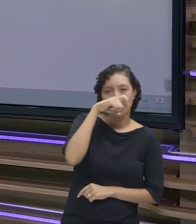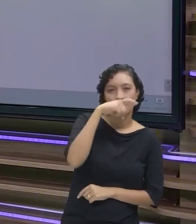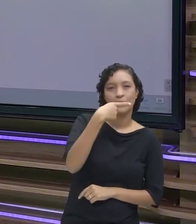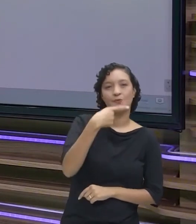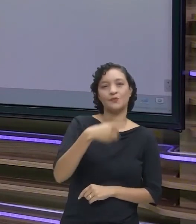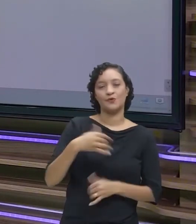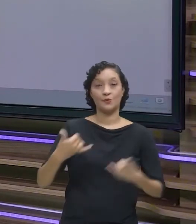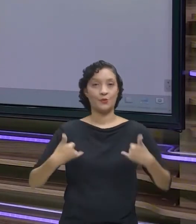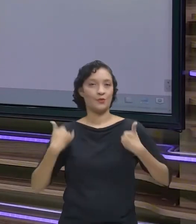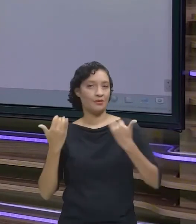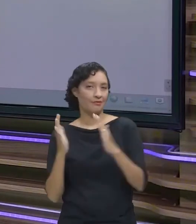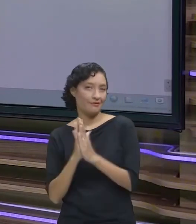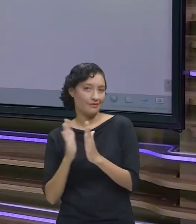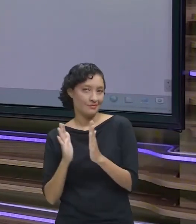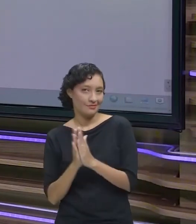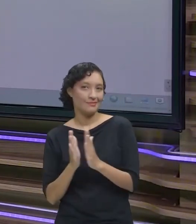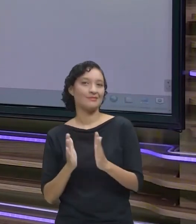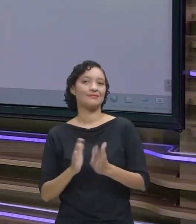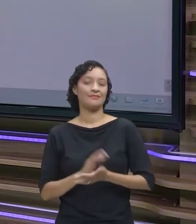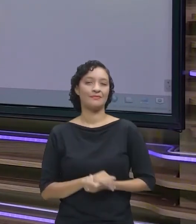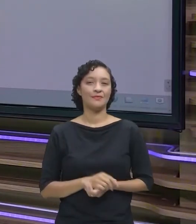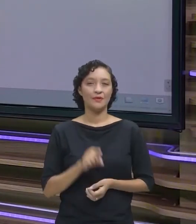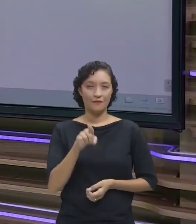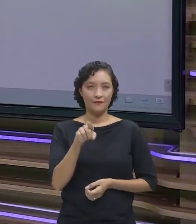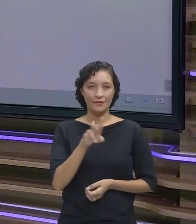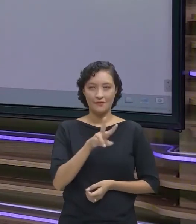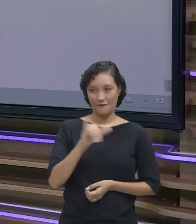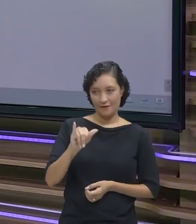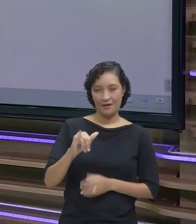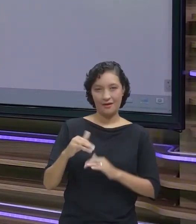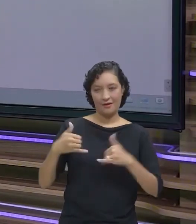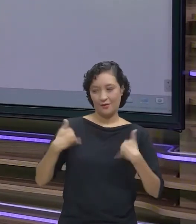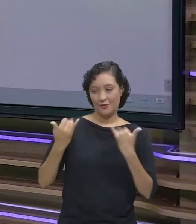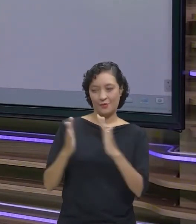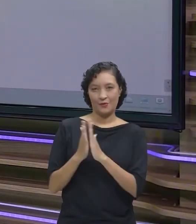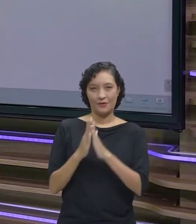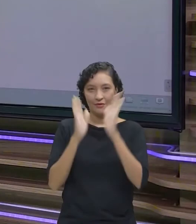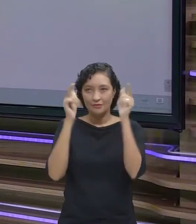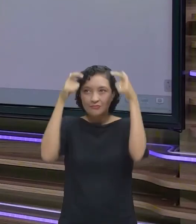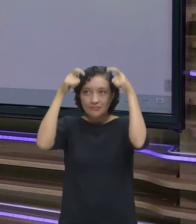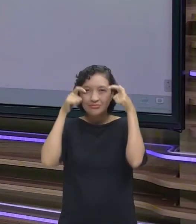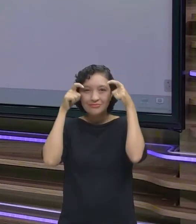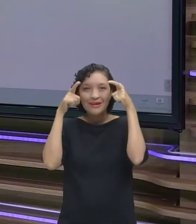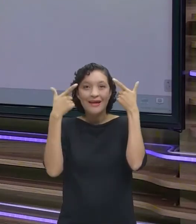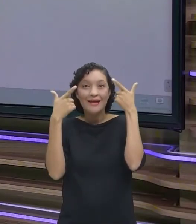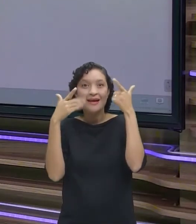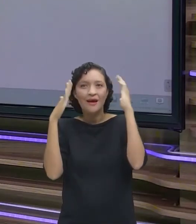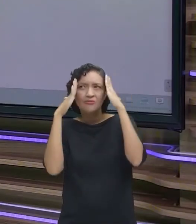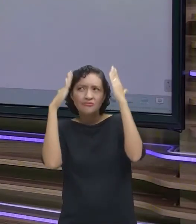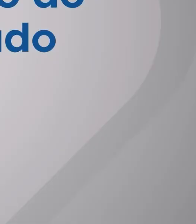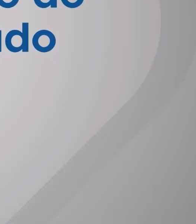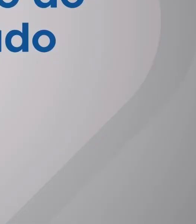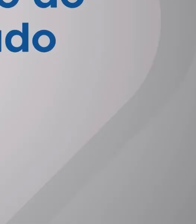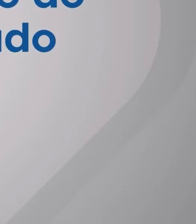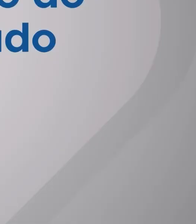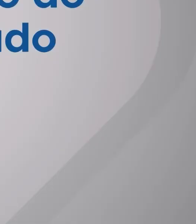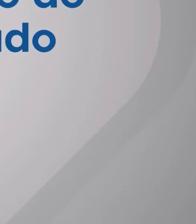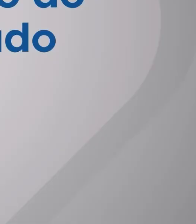do aniversário. Quando vocês forem lá no aniversário e colocarem o chapéuzinho, isso aqui, ó, tem forma de cone.